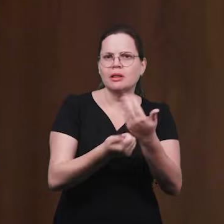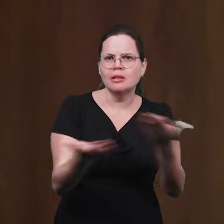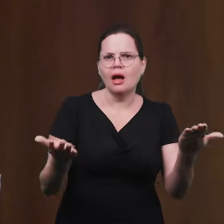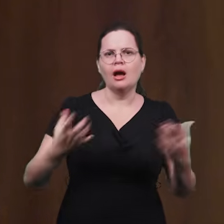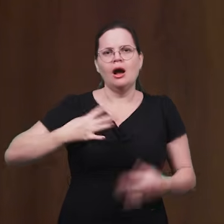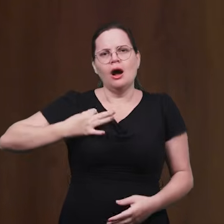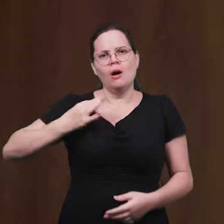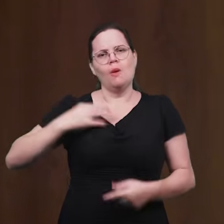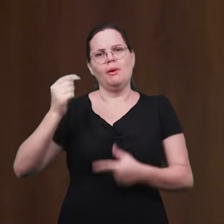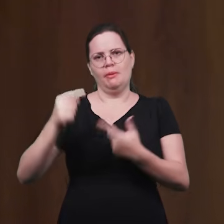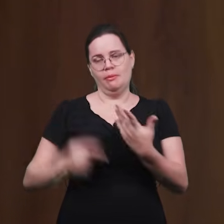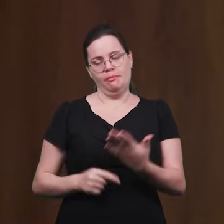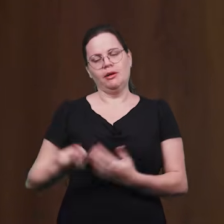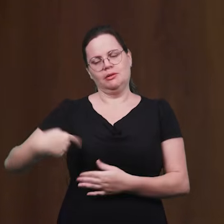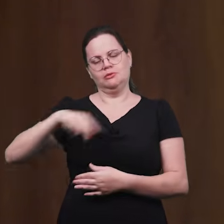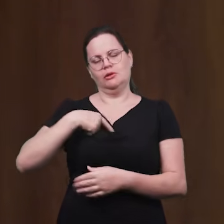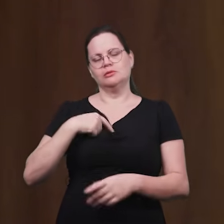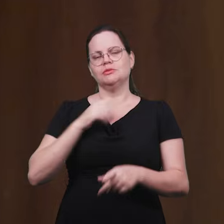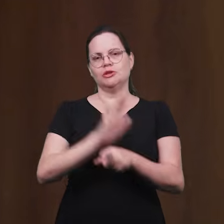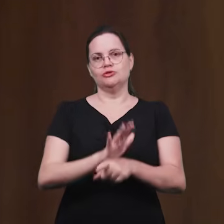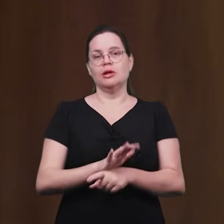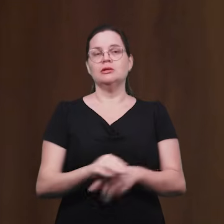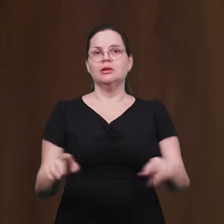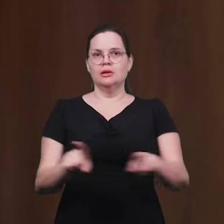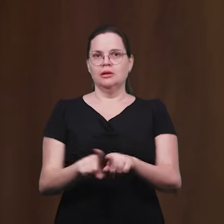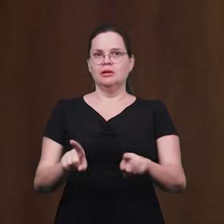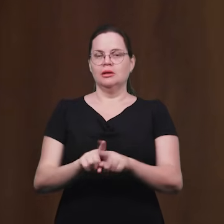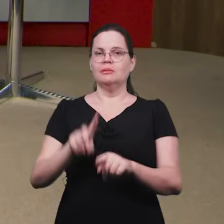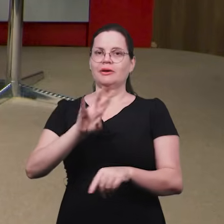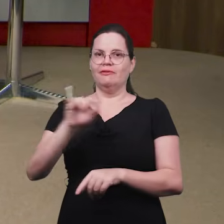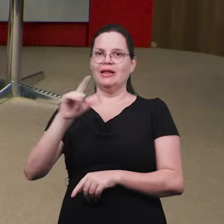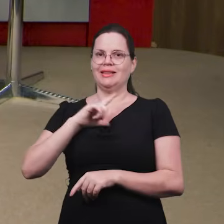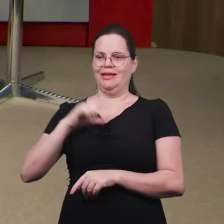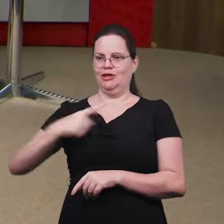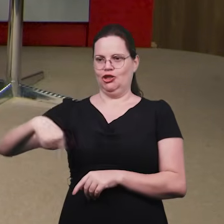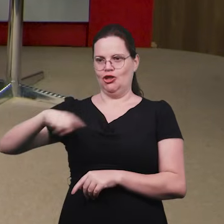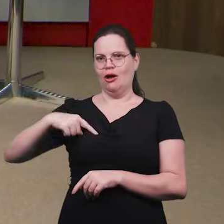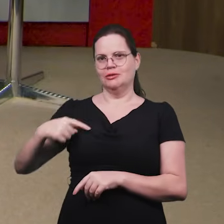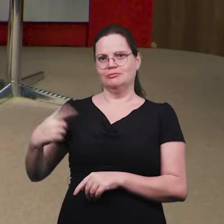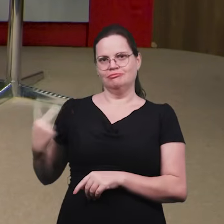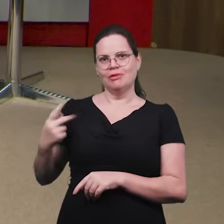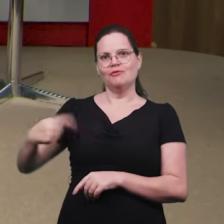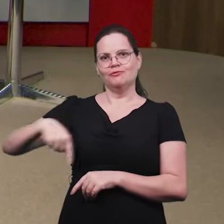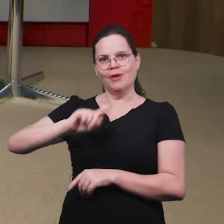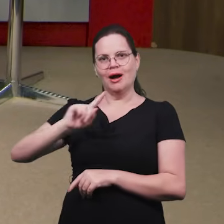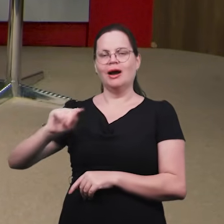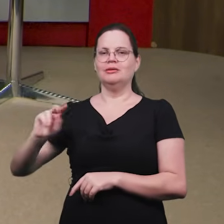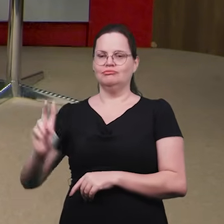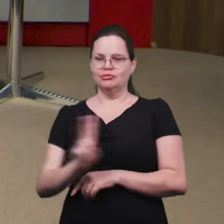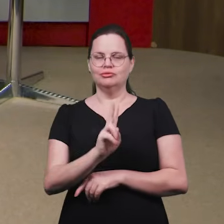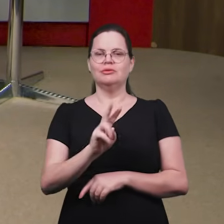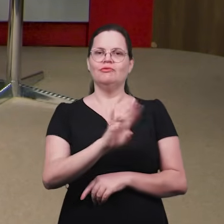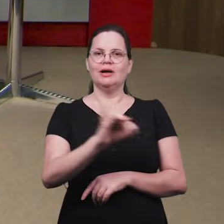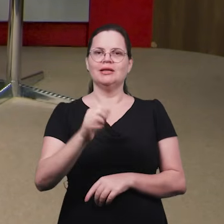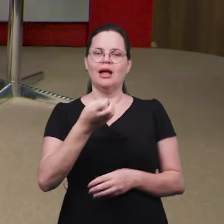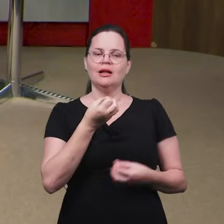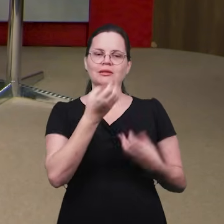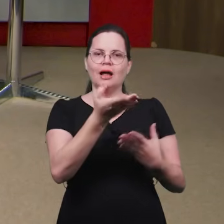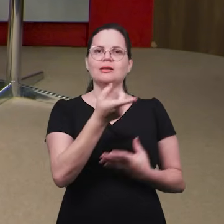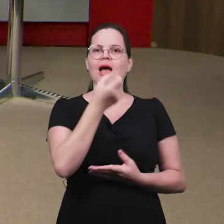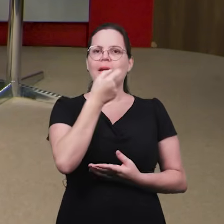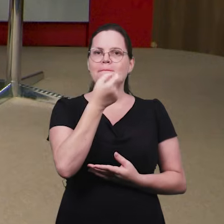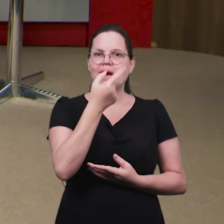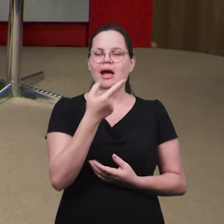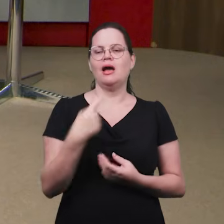está sendo feita. E nessa ida que vamos fazer, estamos levando recursos, medicamentos também serão